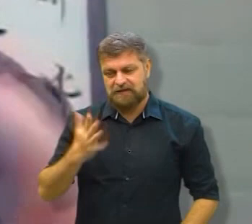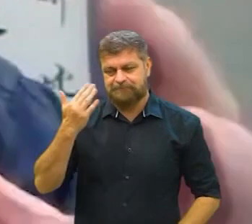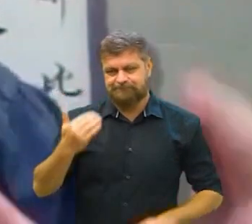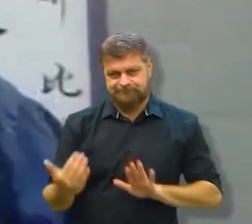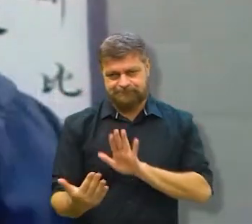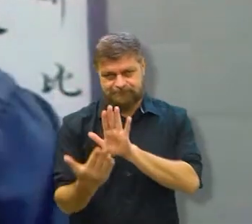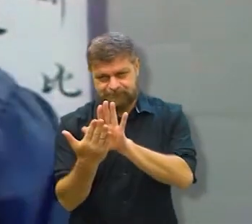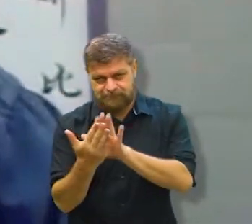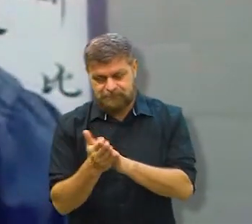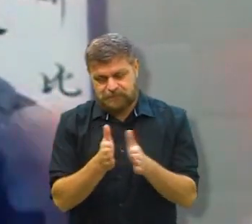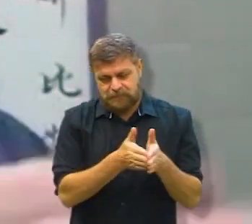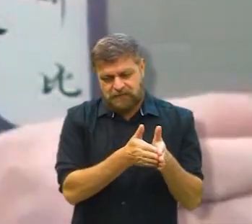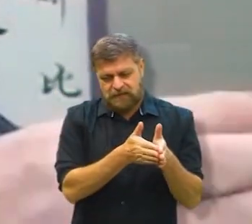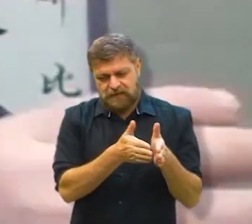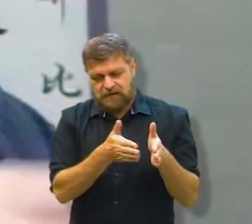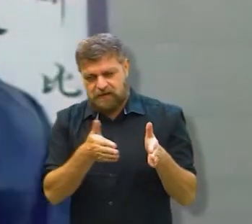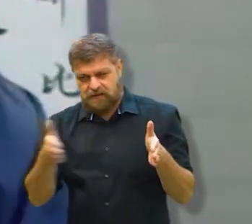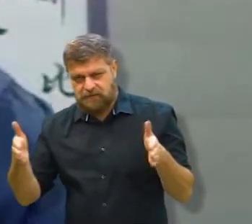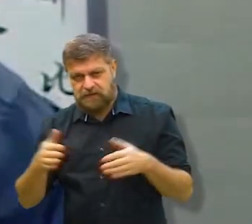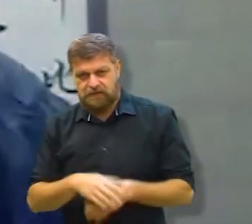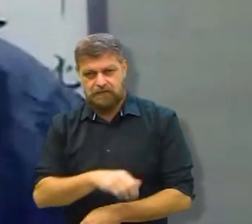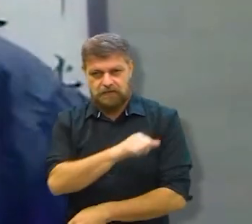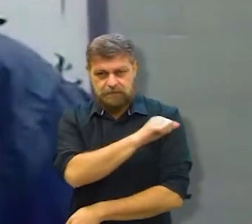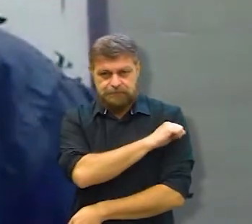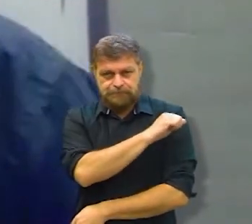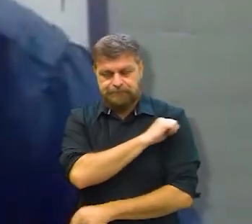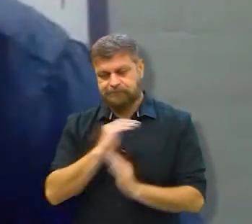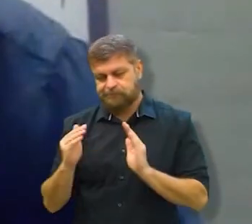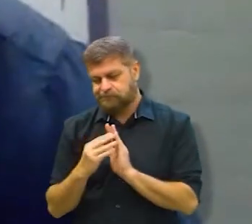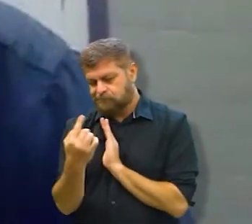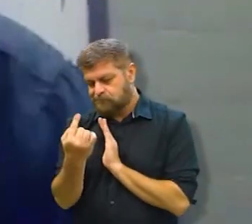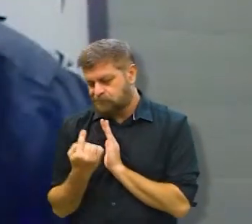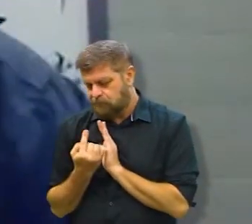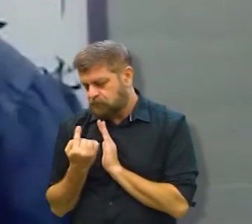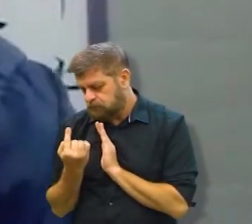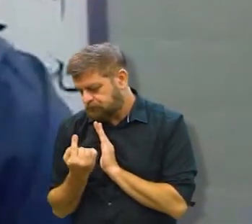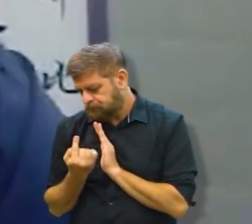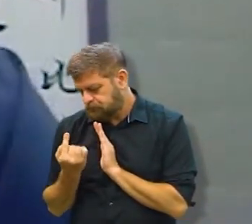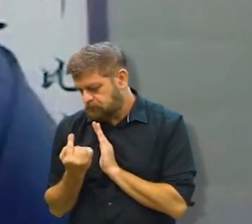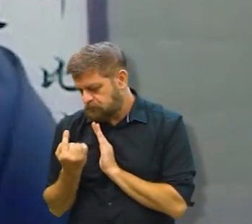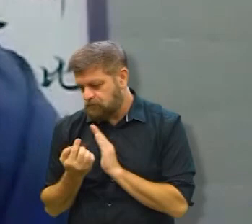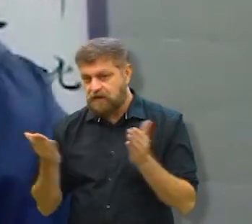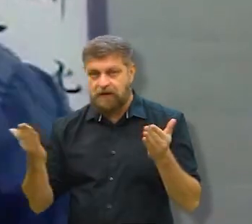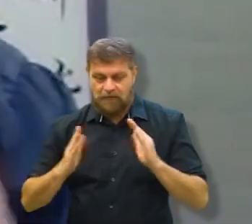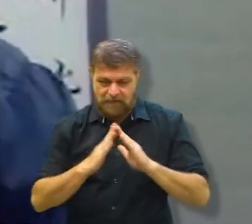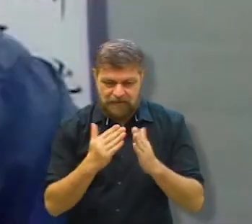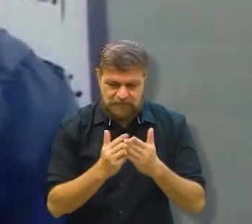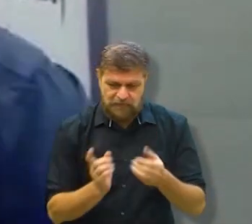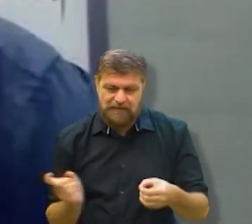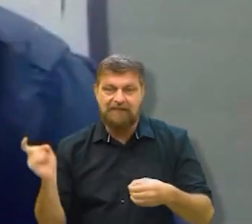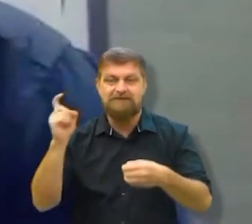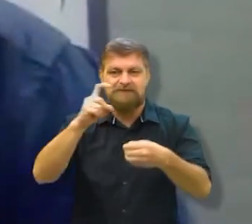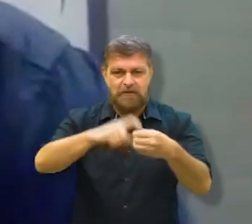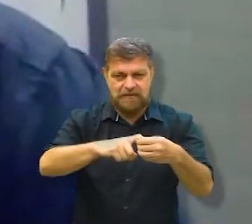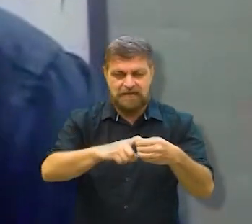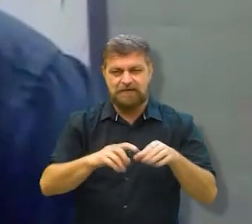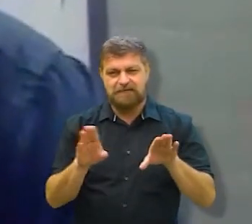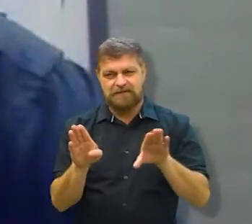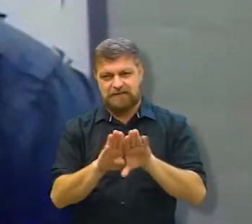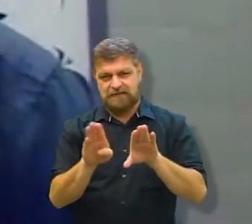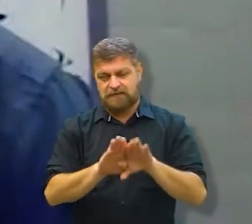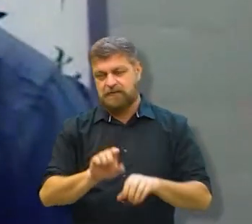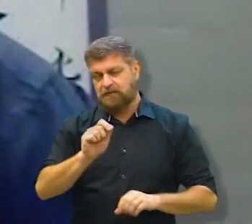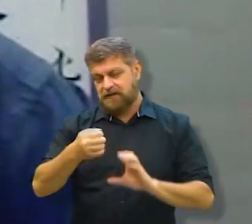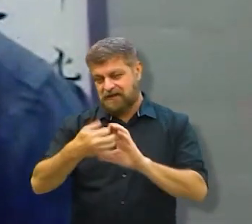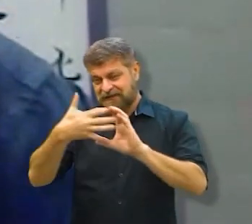foram impactadas nesse período em que esses meninos ficaram presos dentro de casa e agora estão voltando. O outro aspecto